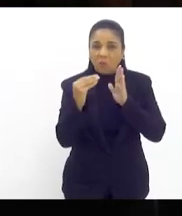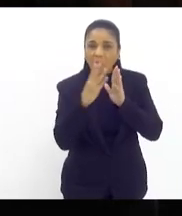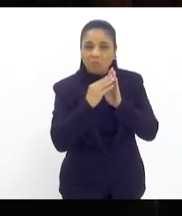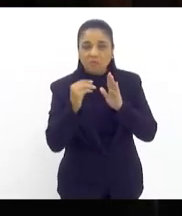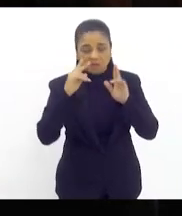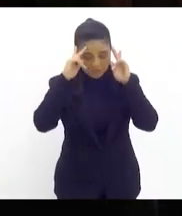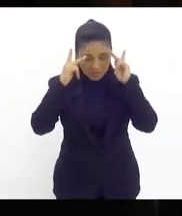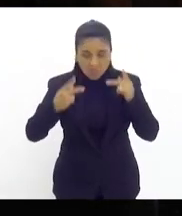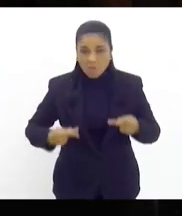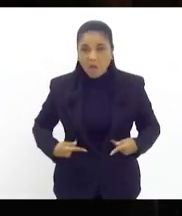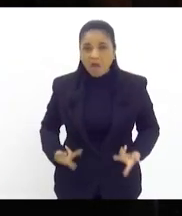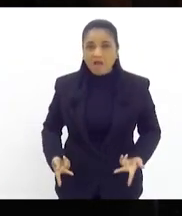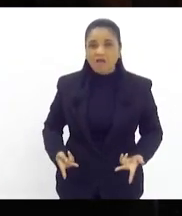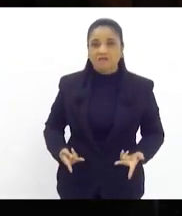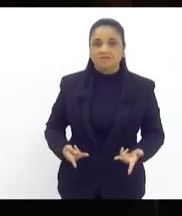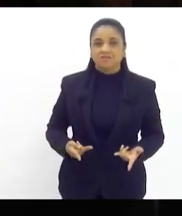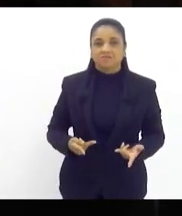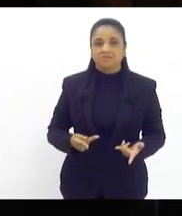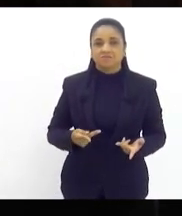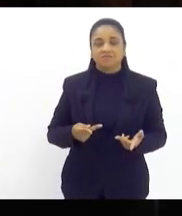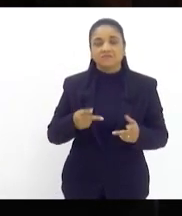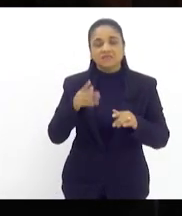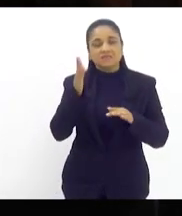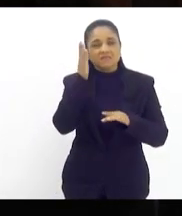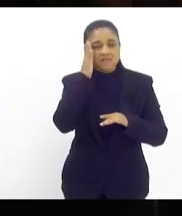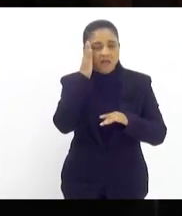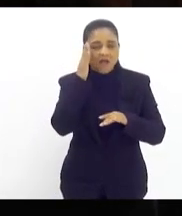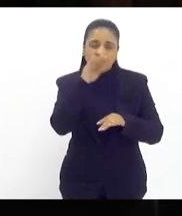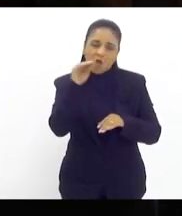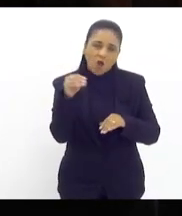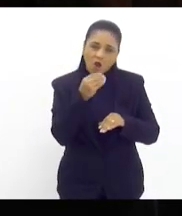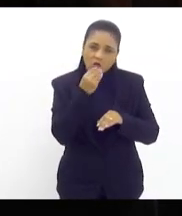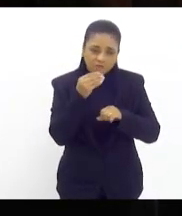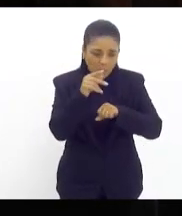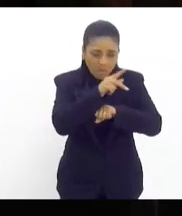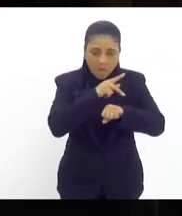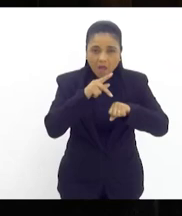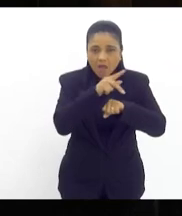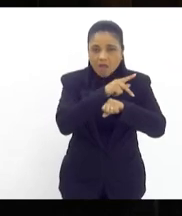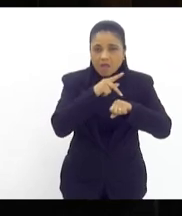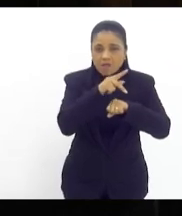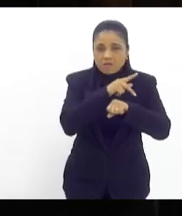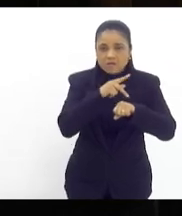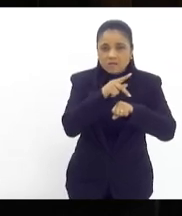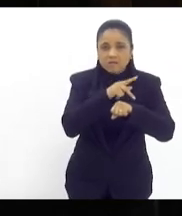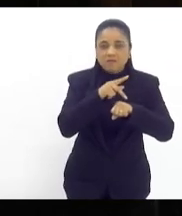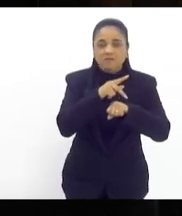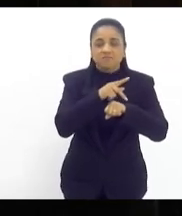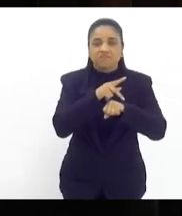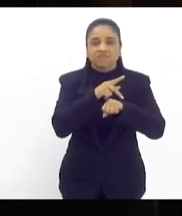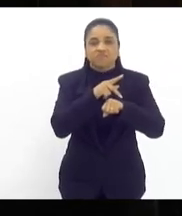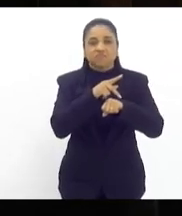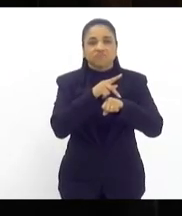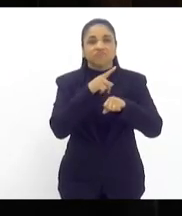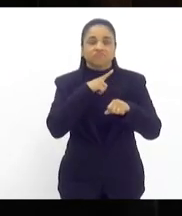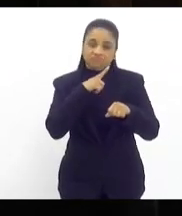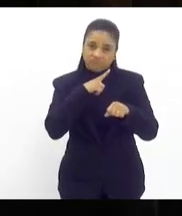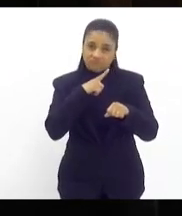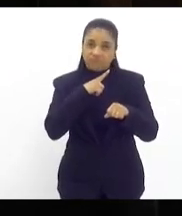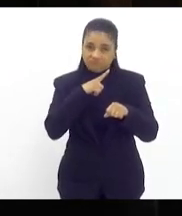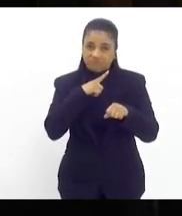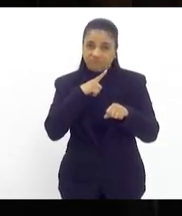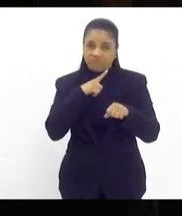óbvio que quando a gente está num país deputado Galberto que tem o fator da impunidade